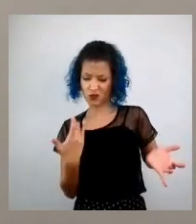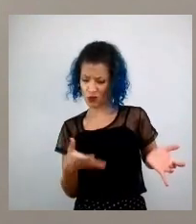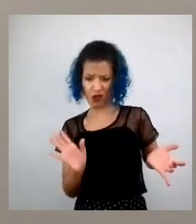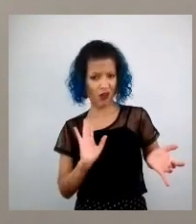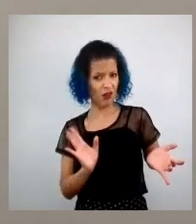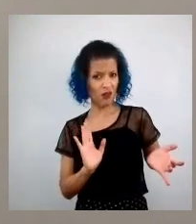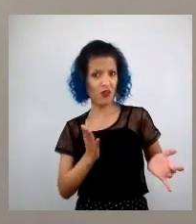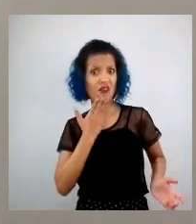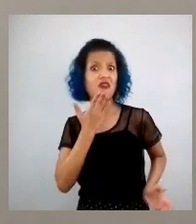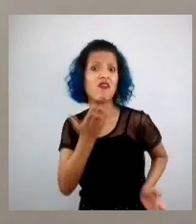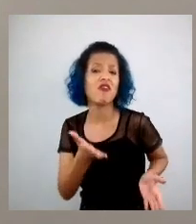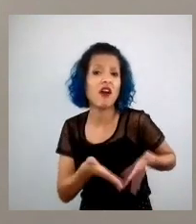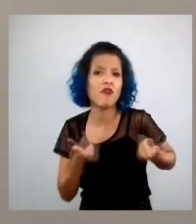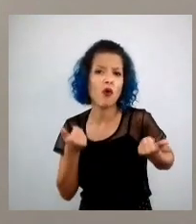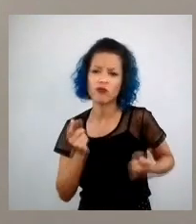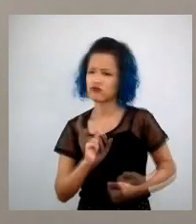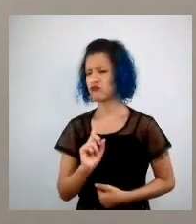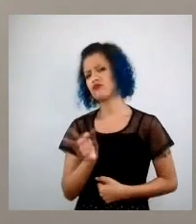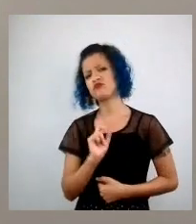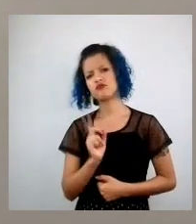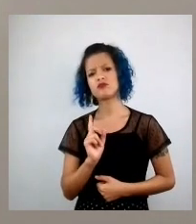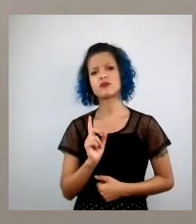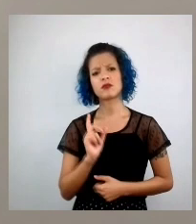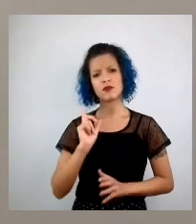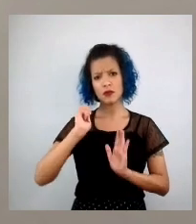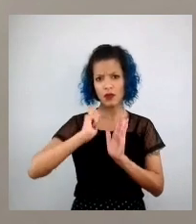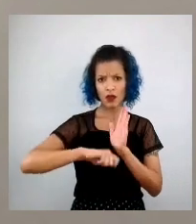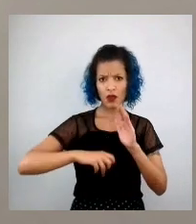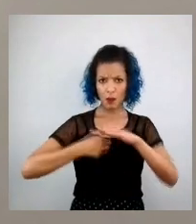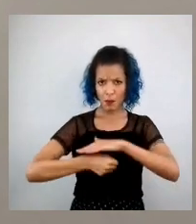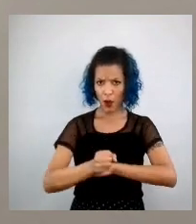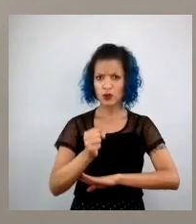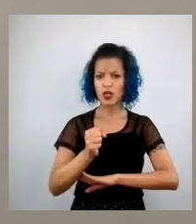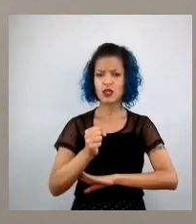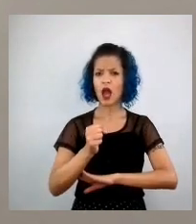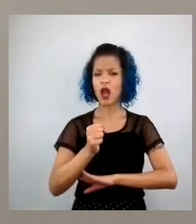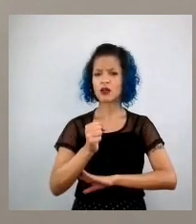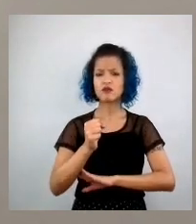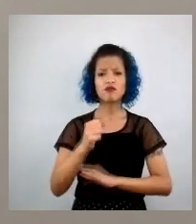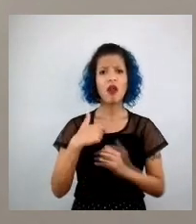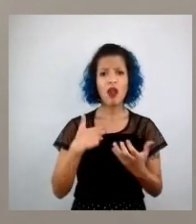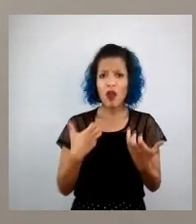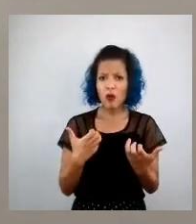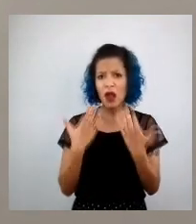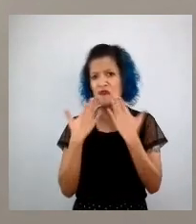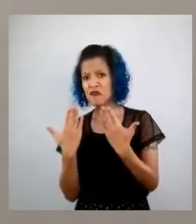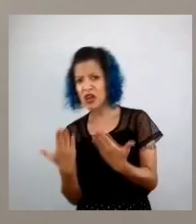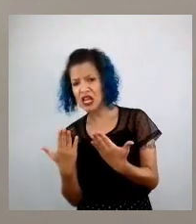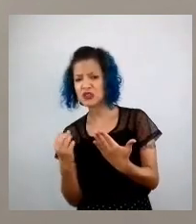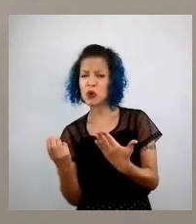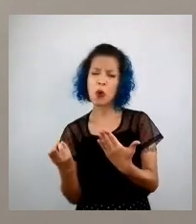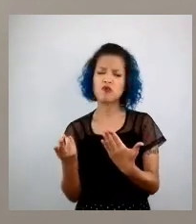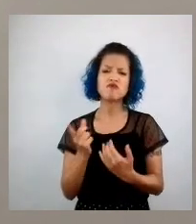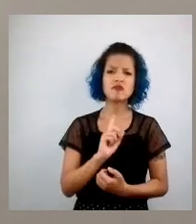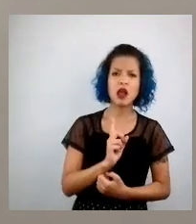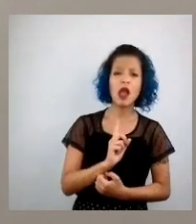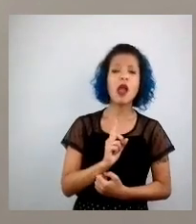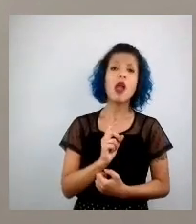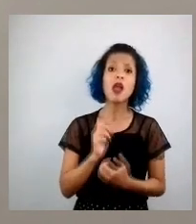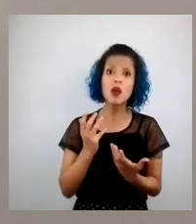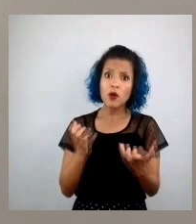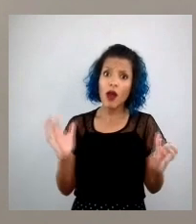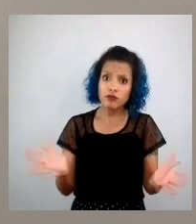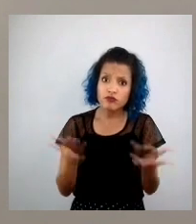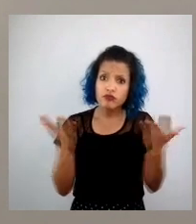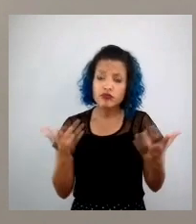vai me contratar estando à frente ou estando atrás para contribuir, porque você quer um resultado daquilo. Agora,